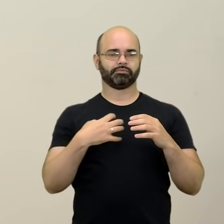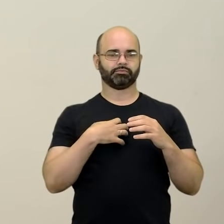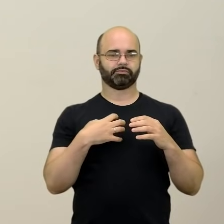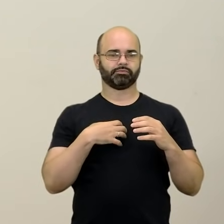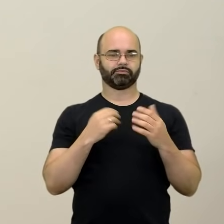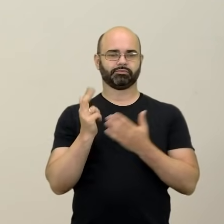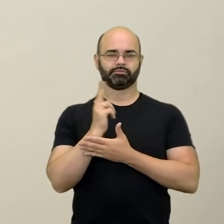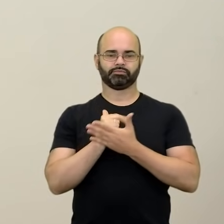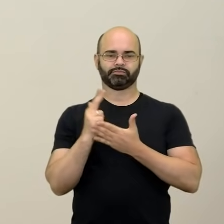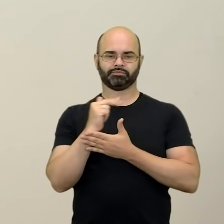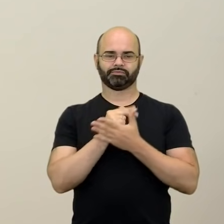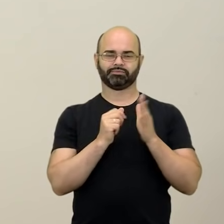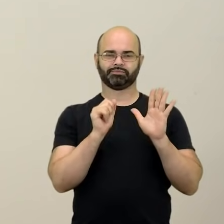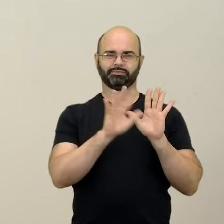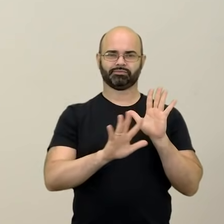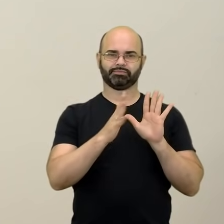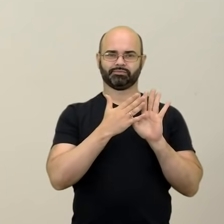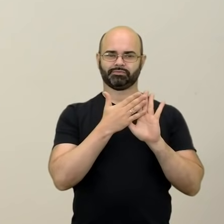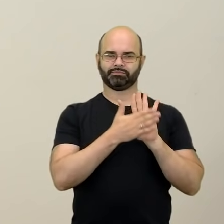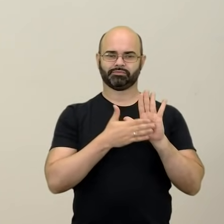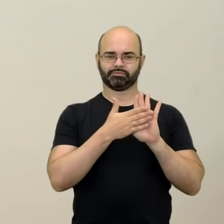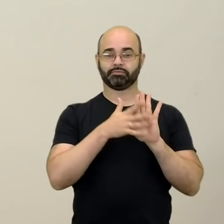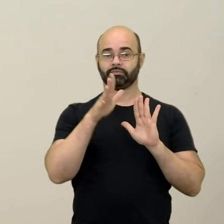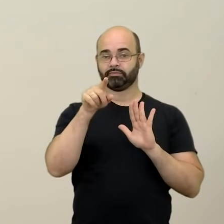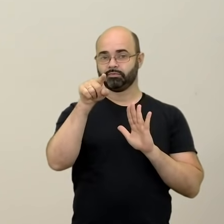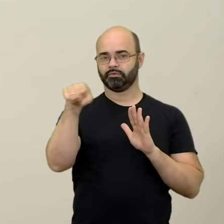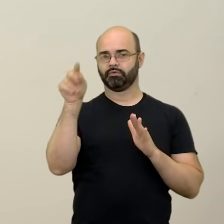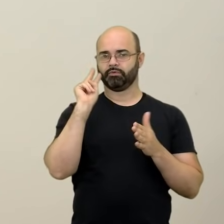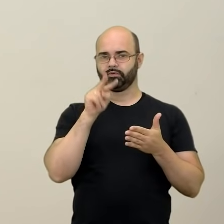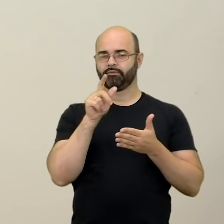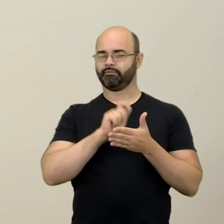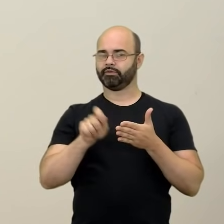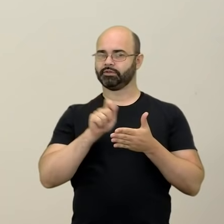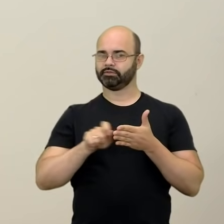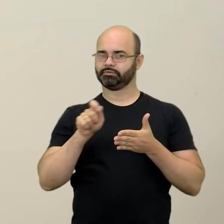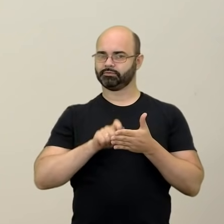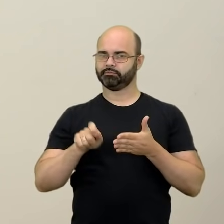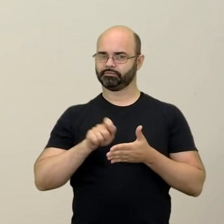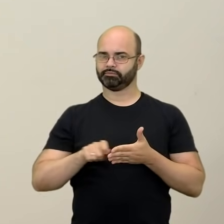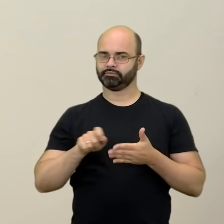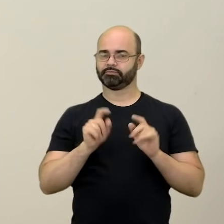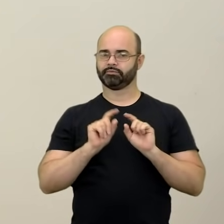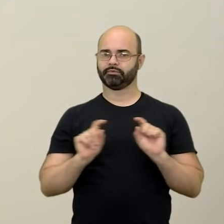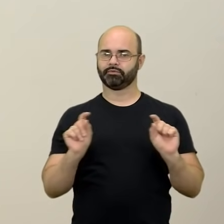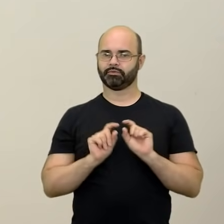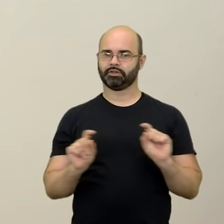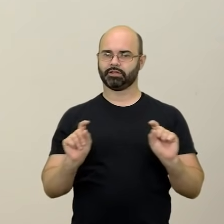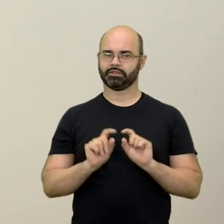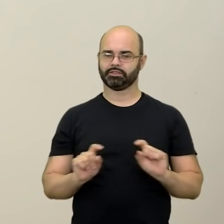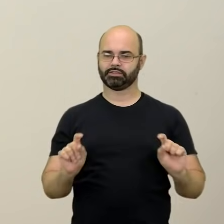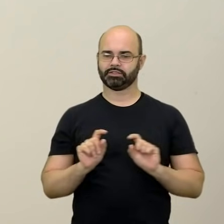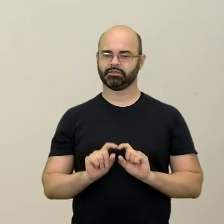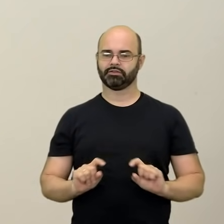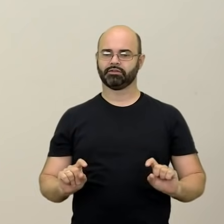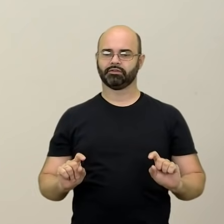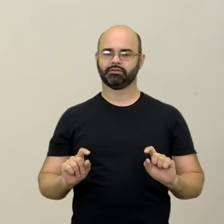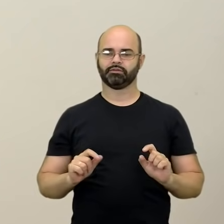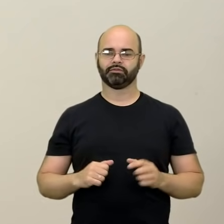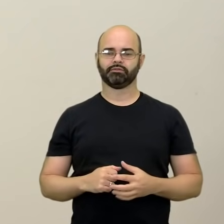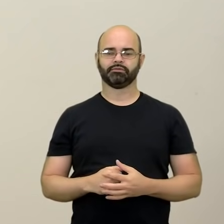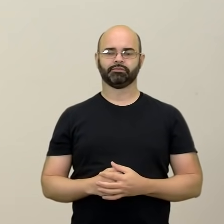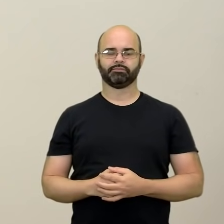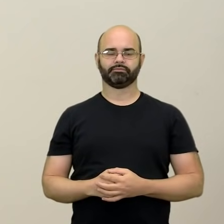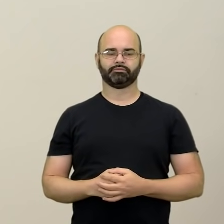na forma de figurinha mas para vocês aí vai aparecer escrito escritinho tá vai aparecer lá a frase mas é